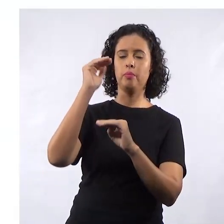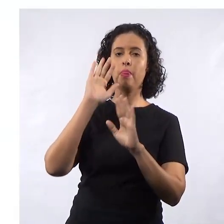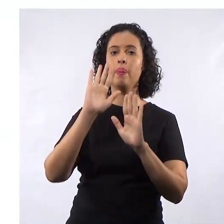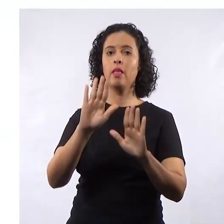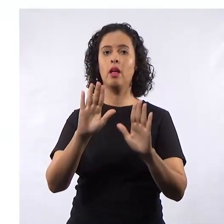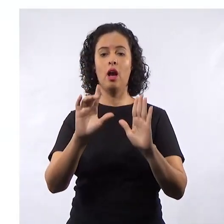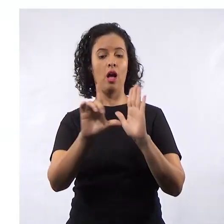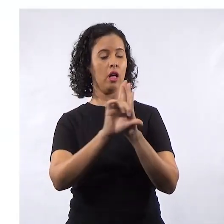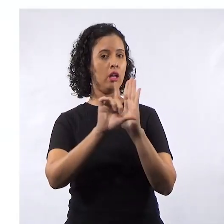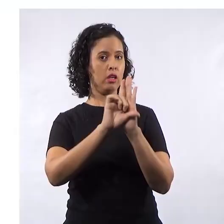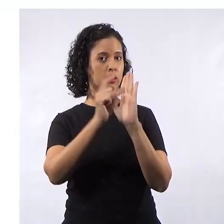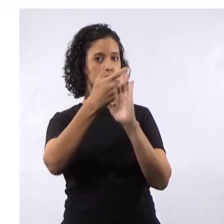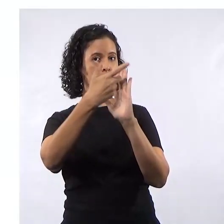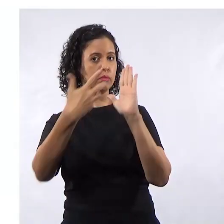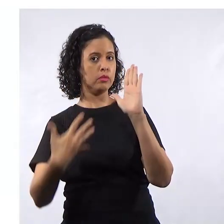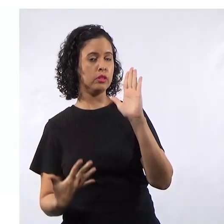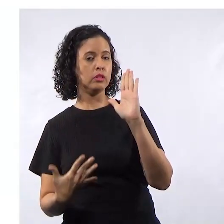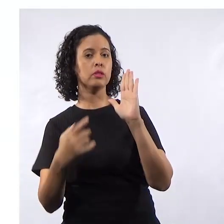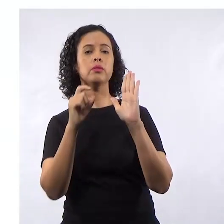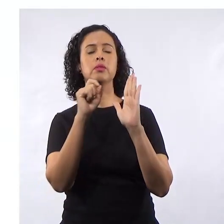A doutrina fala, pessoal,